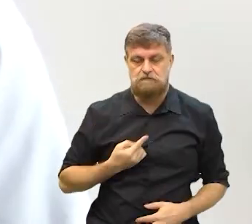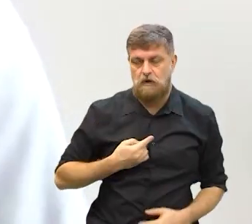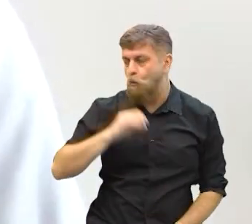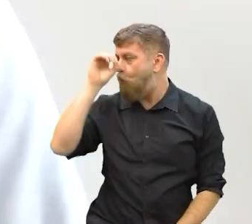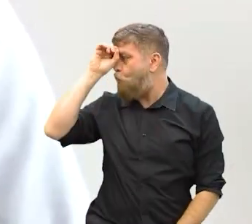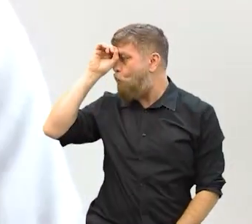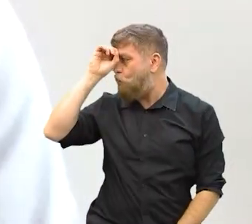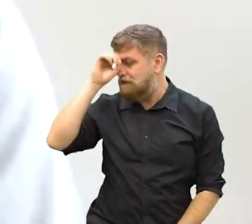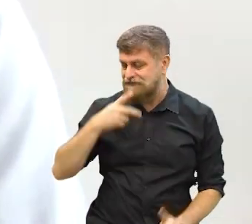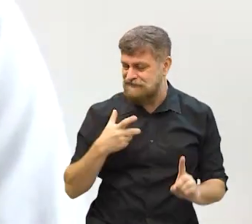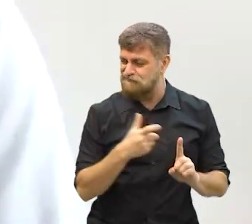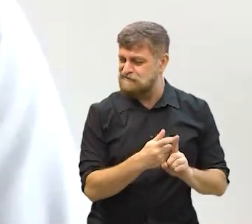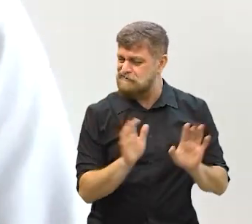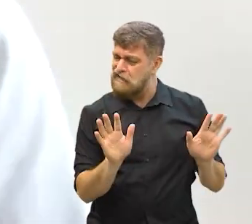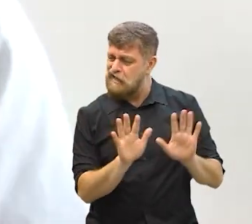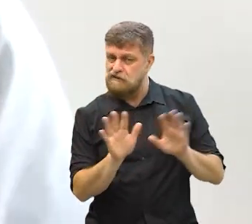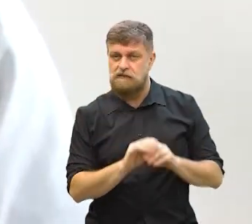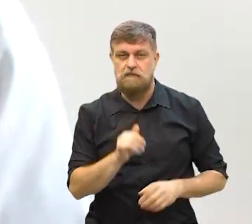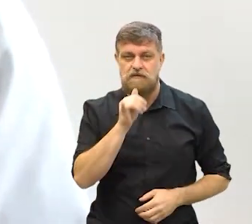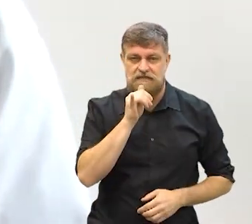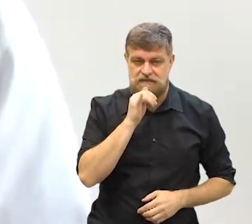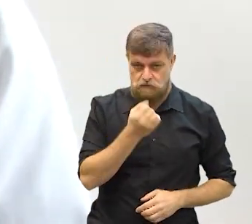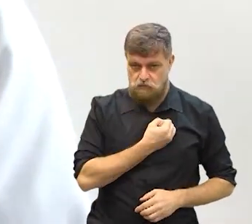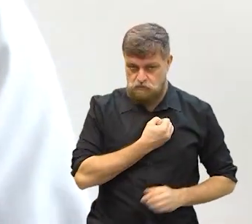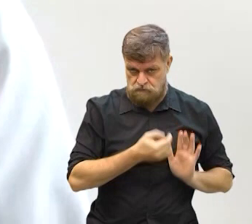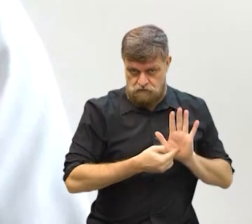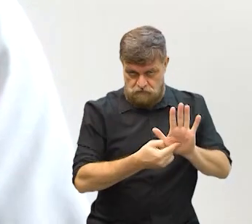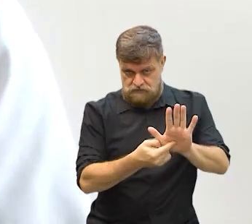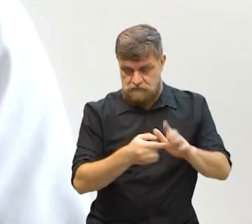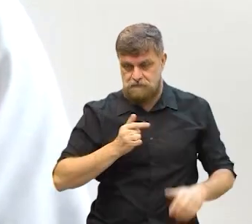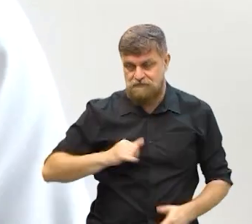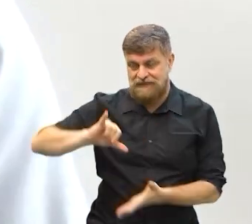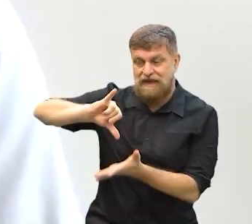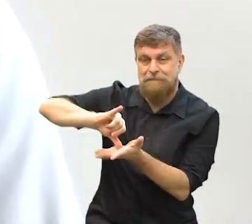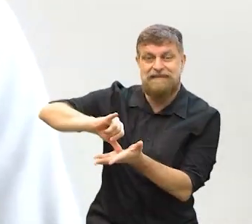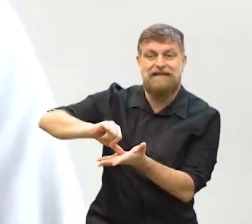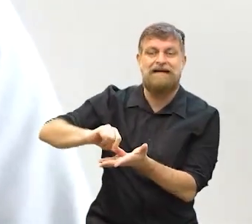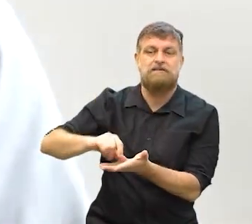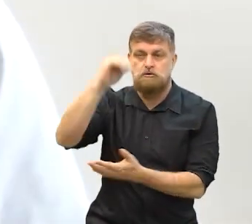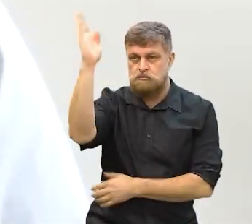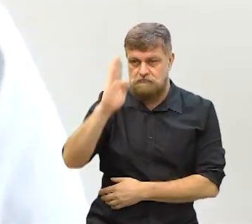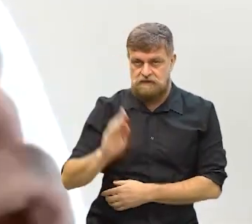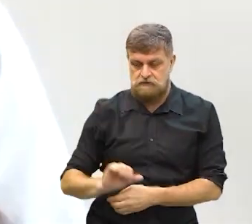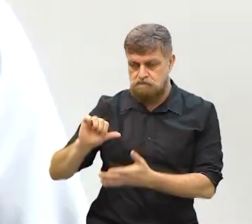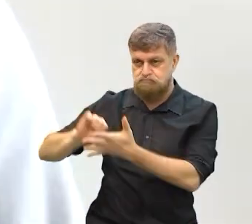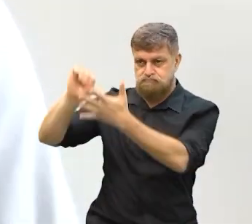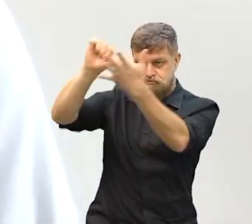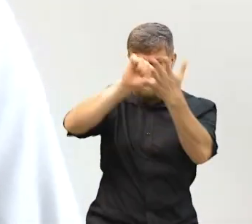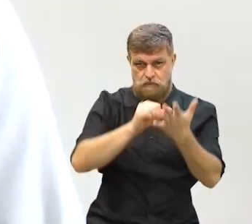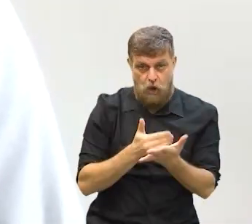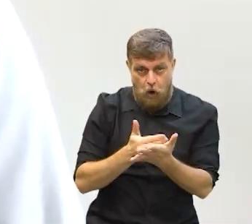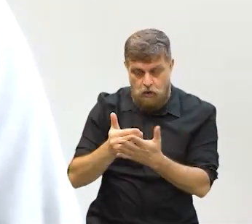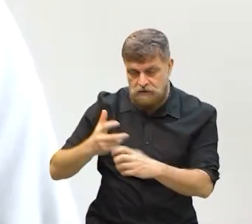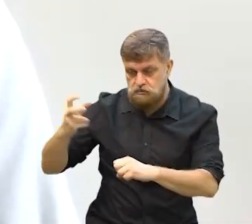com que a gente não vacine. Porque eu vou te dar um dado, em algumas capitais do Brasil, quando se iniciou a vacinação